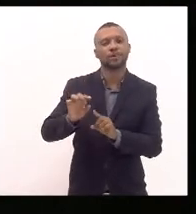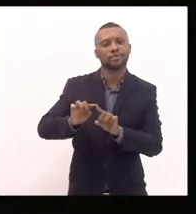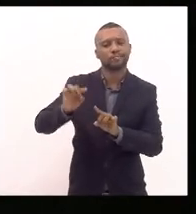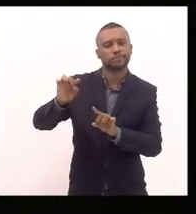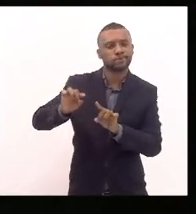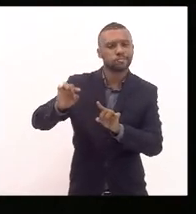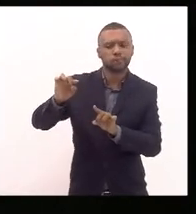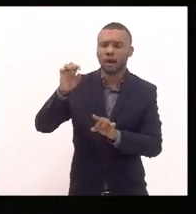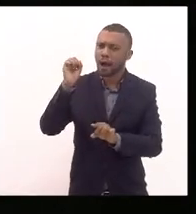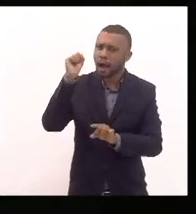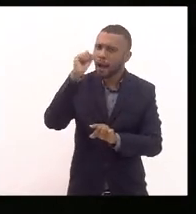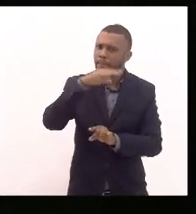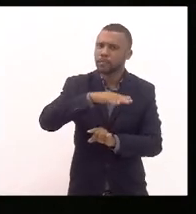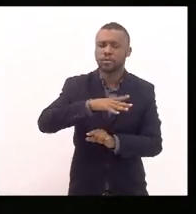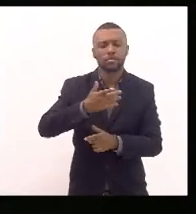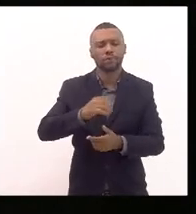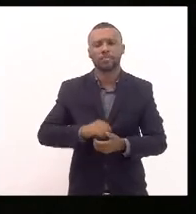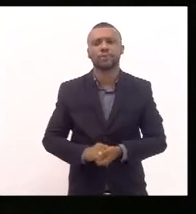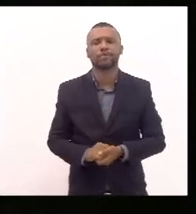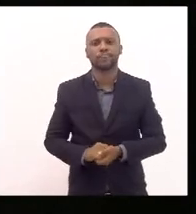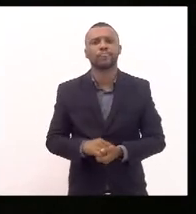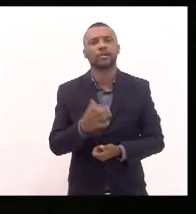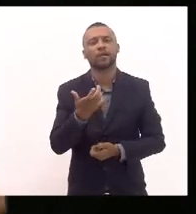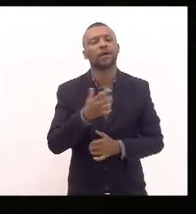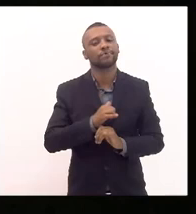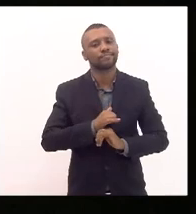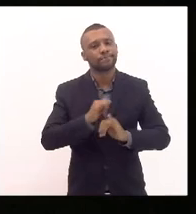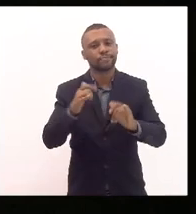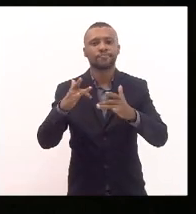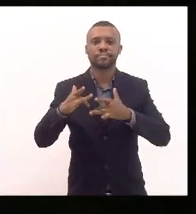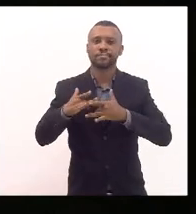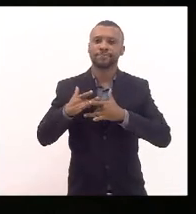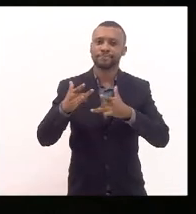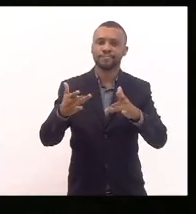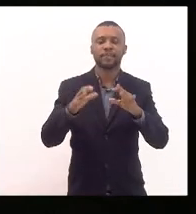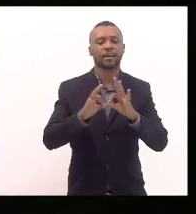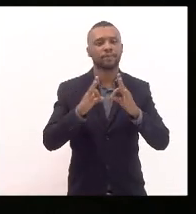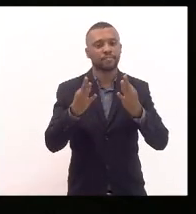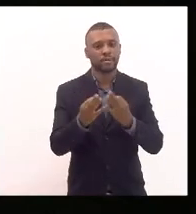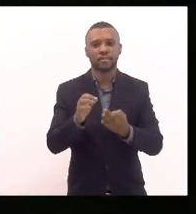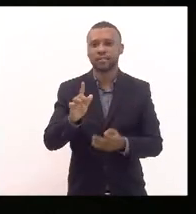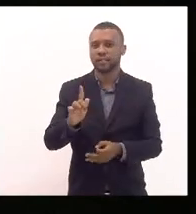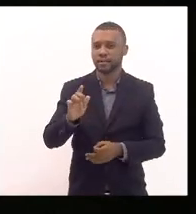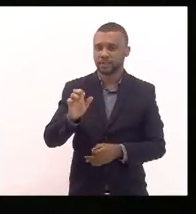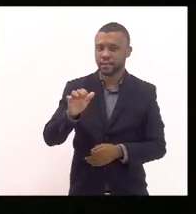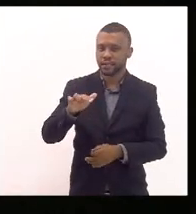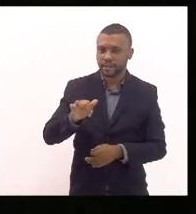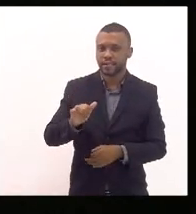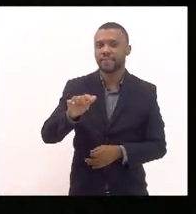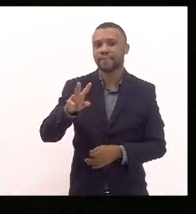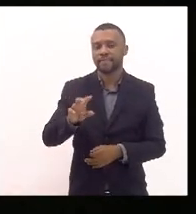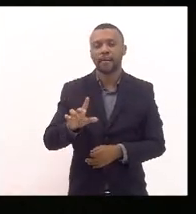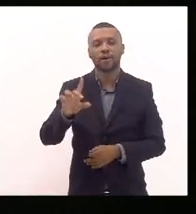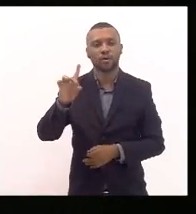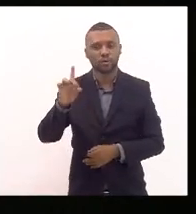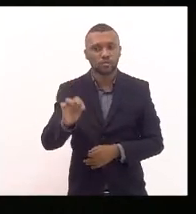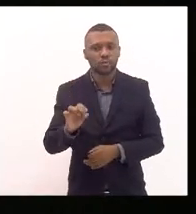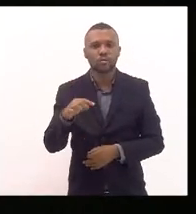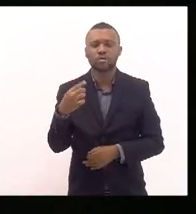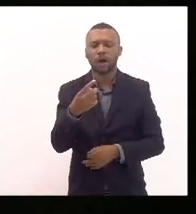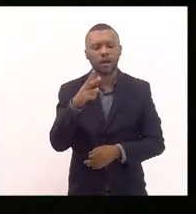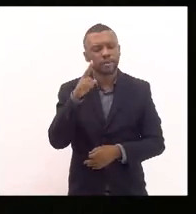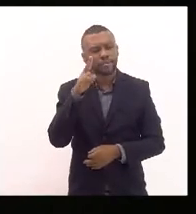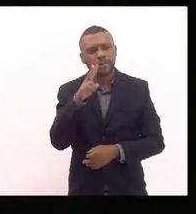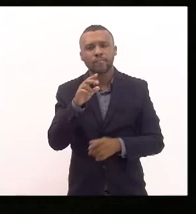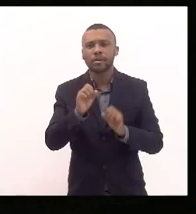grotescas e absurdas quero que deixar minha solidariedade à família do Genivaldo nós